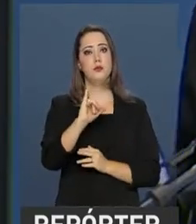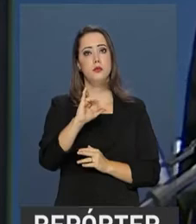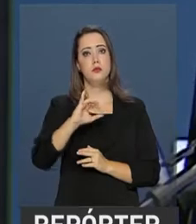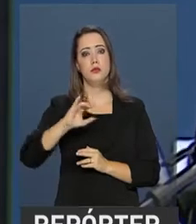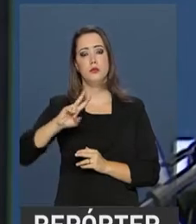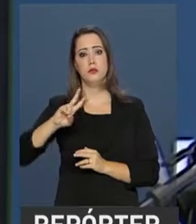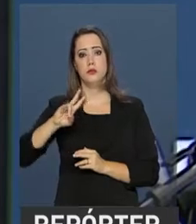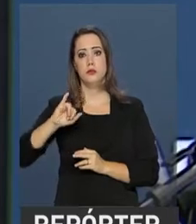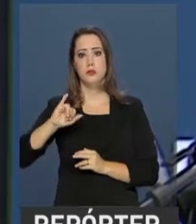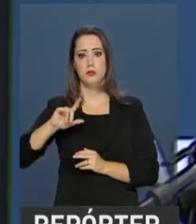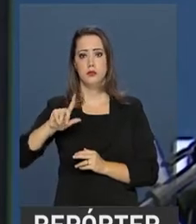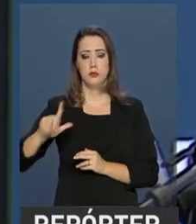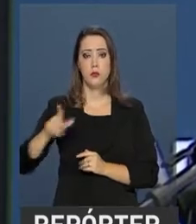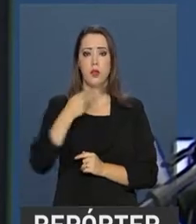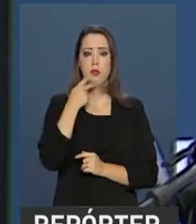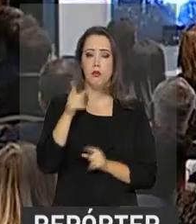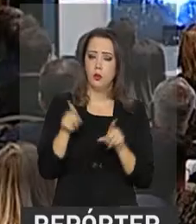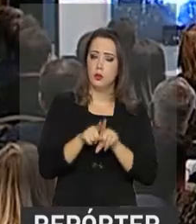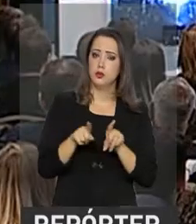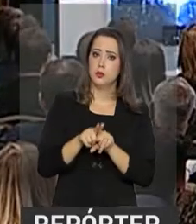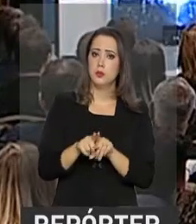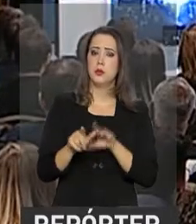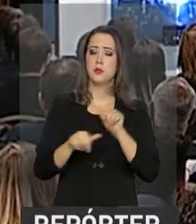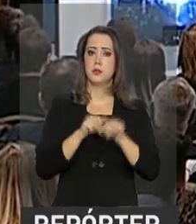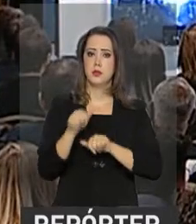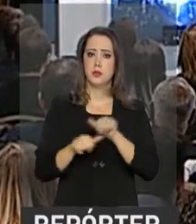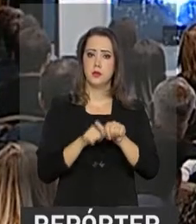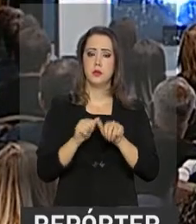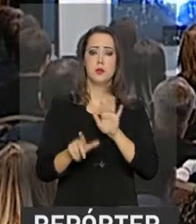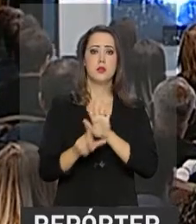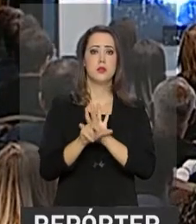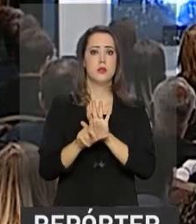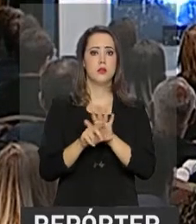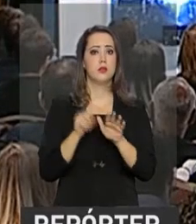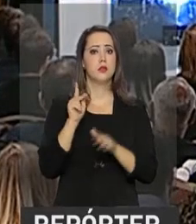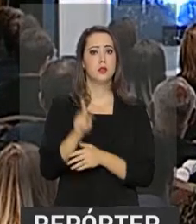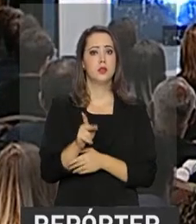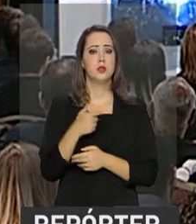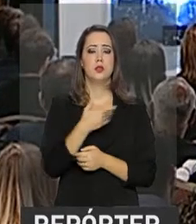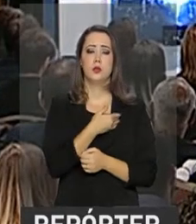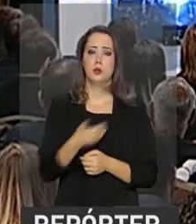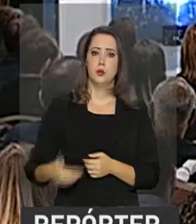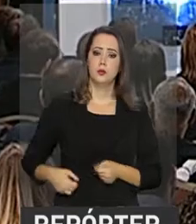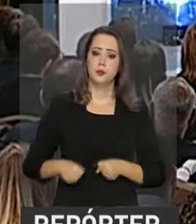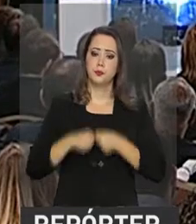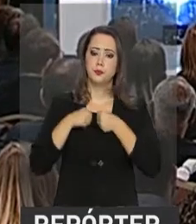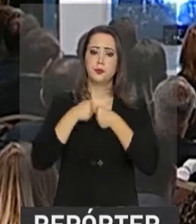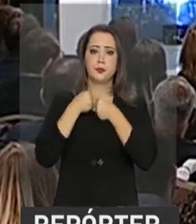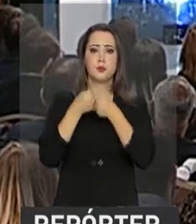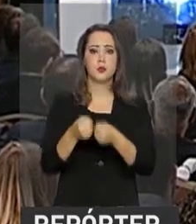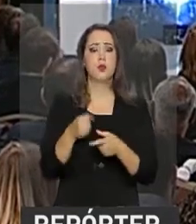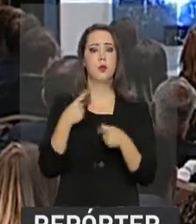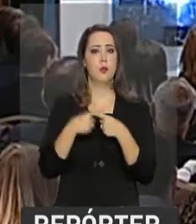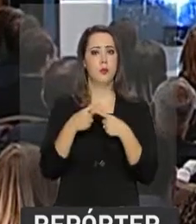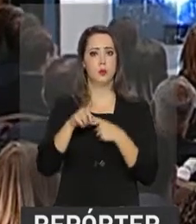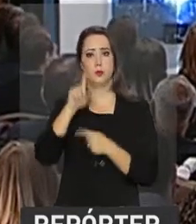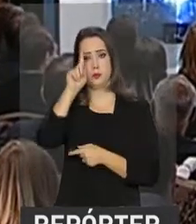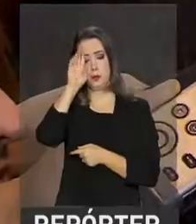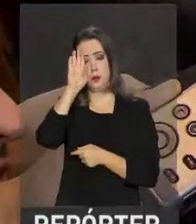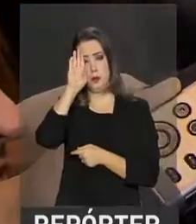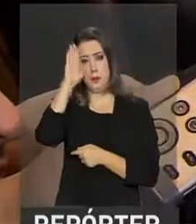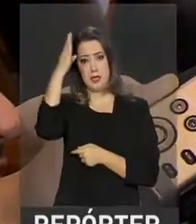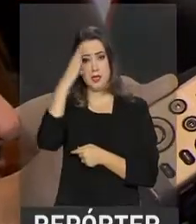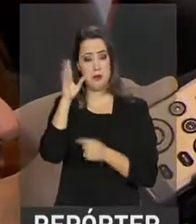também falou sobre a reforma da Previdência. Disse que o governo segue empenhado e que o tema é prioridade para o